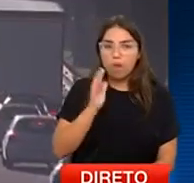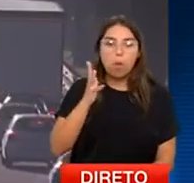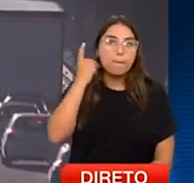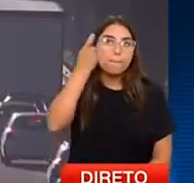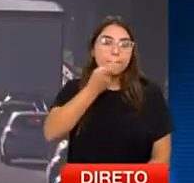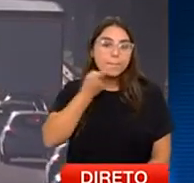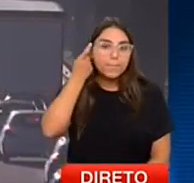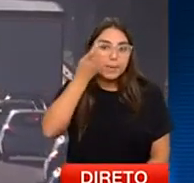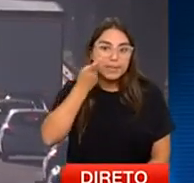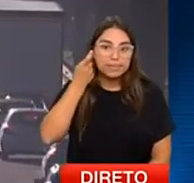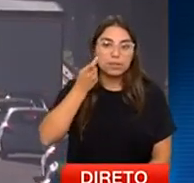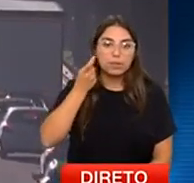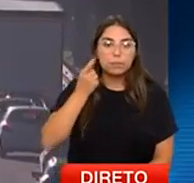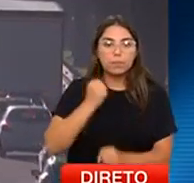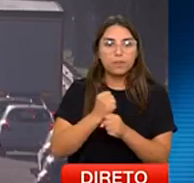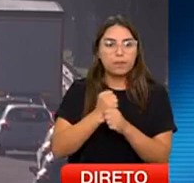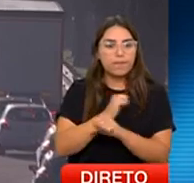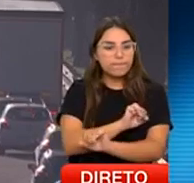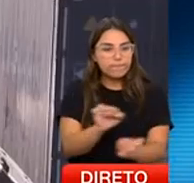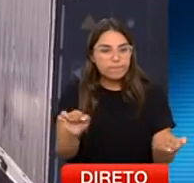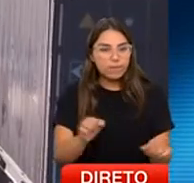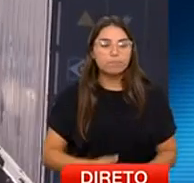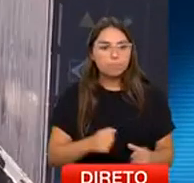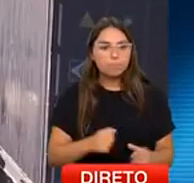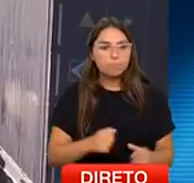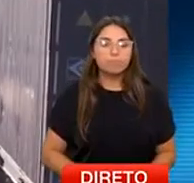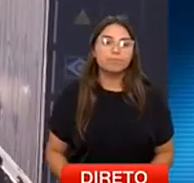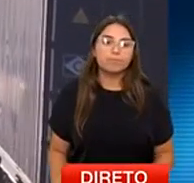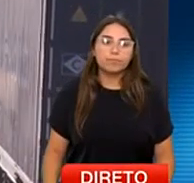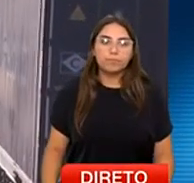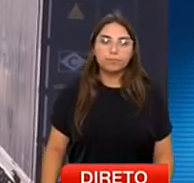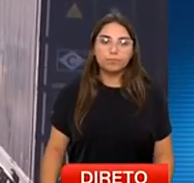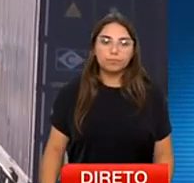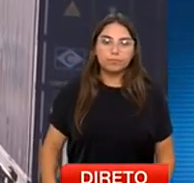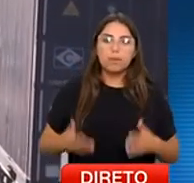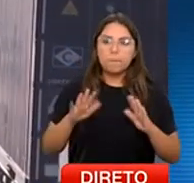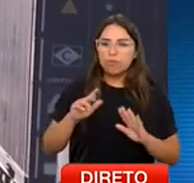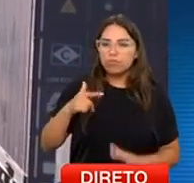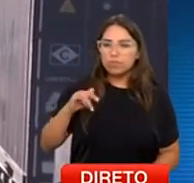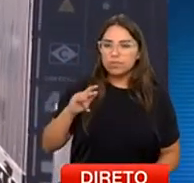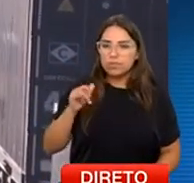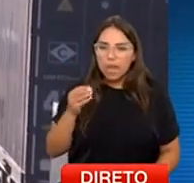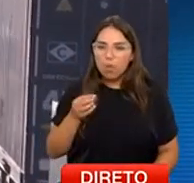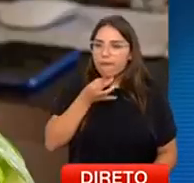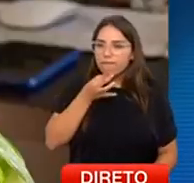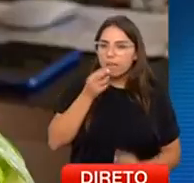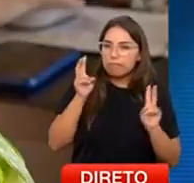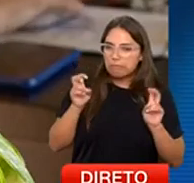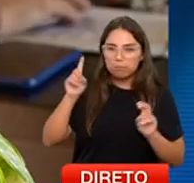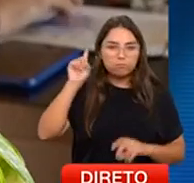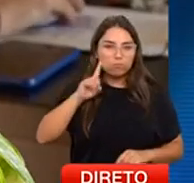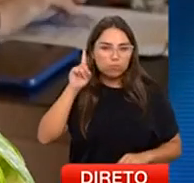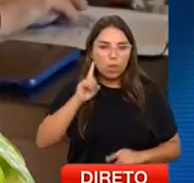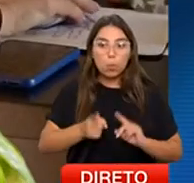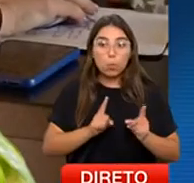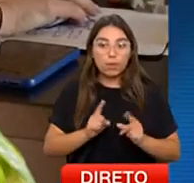eh naquilo que é a sua dimensão de trabalho e na sua dimensão de carreira mas Tiago Pereira falou aí de um ponto que eu penso que também é importante falarmos aqui